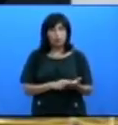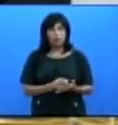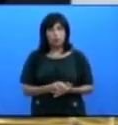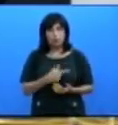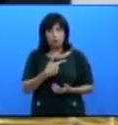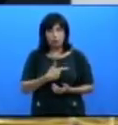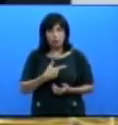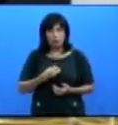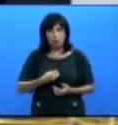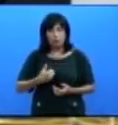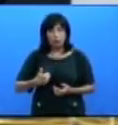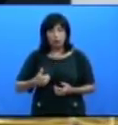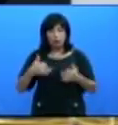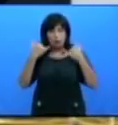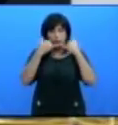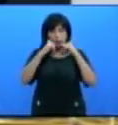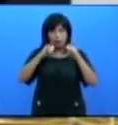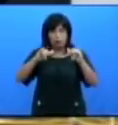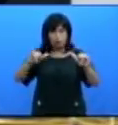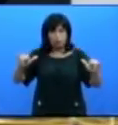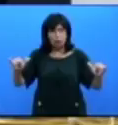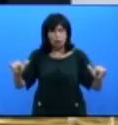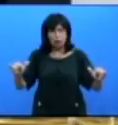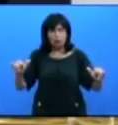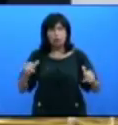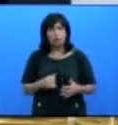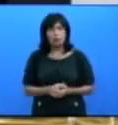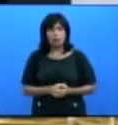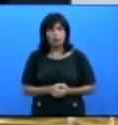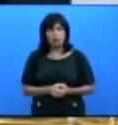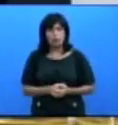3.565/2010, informa ação direta de